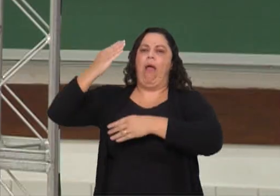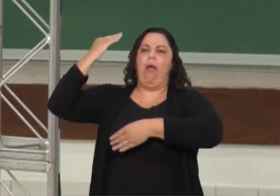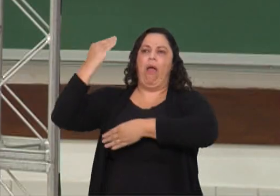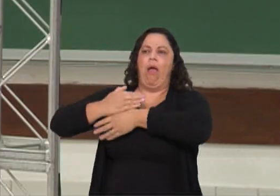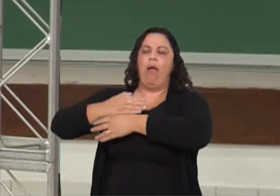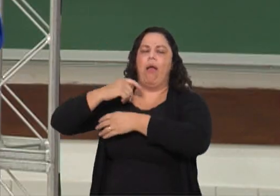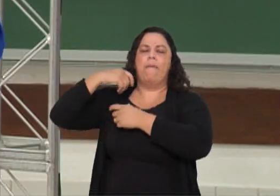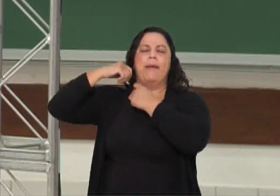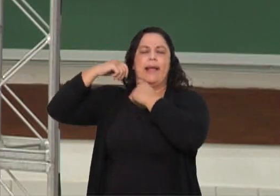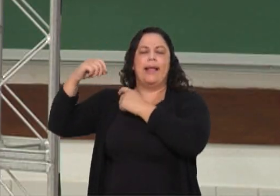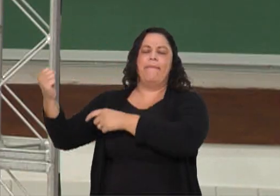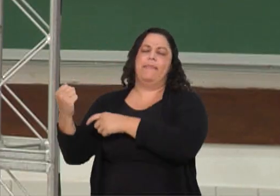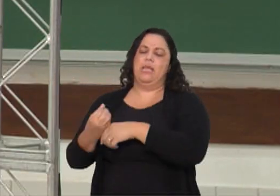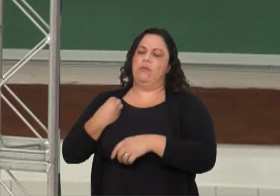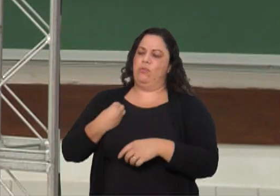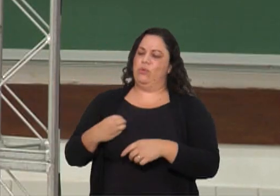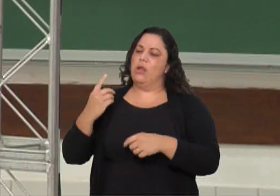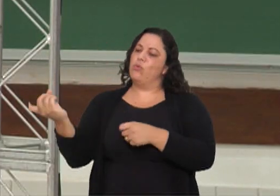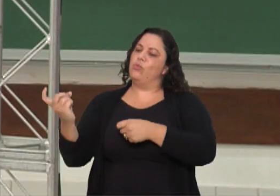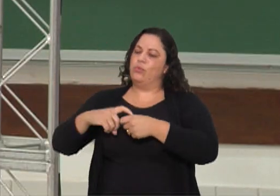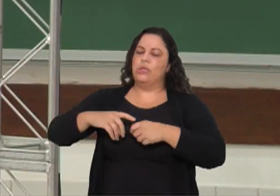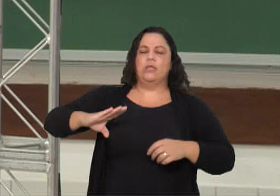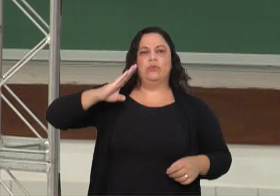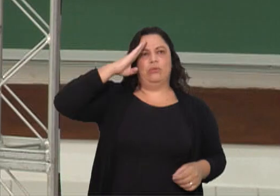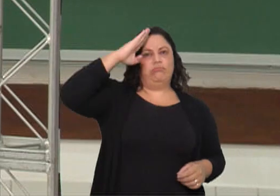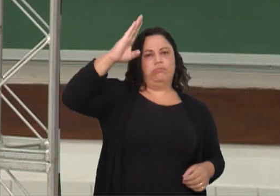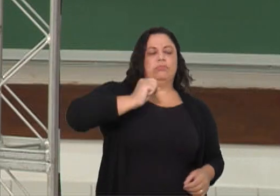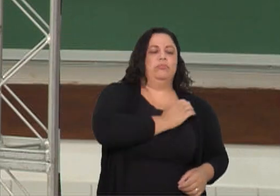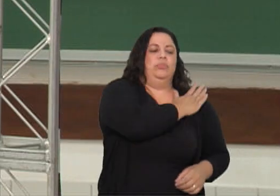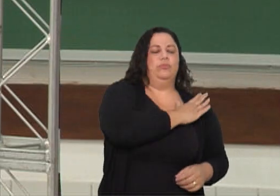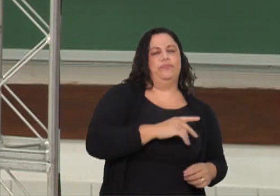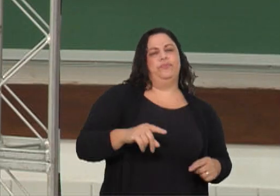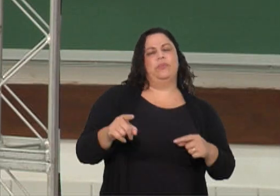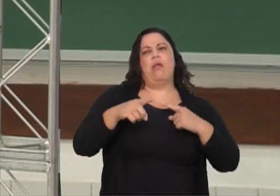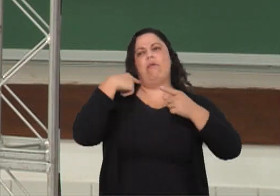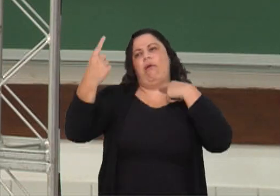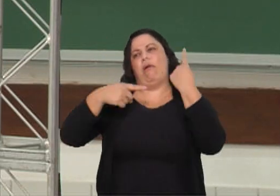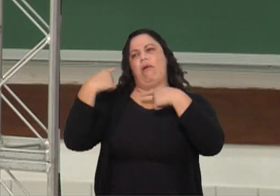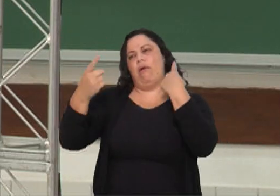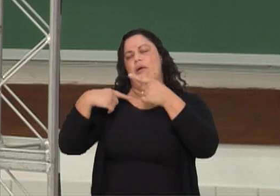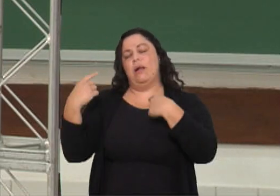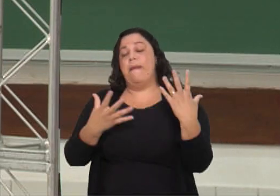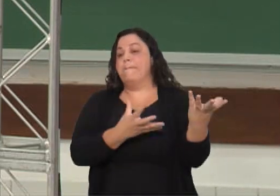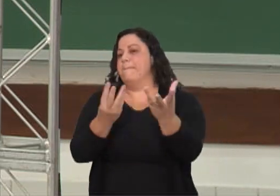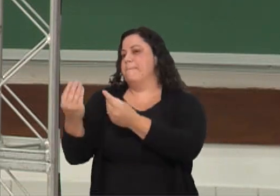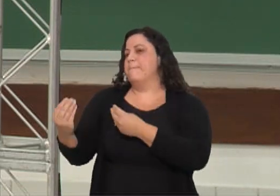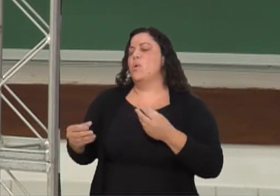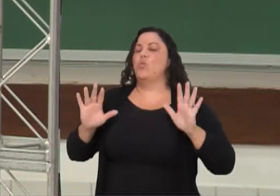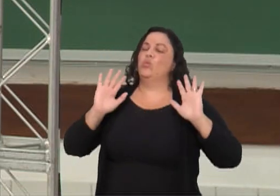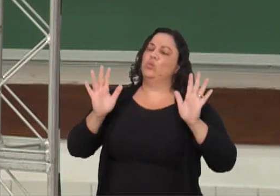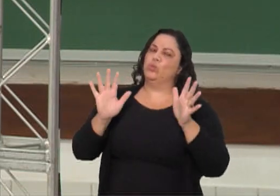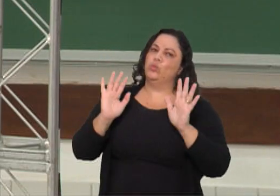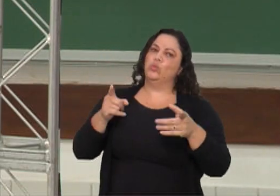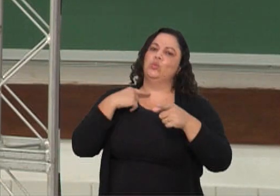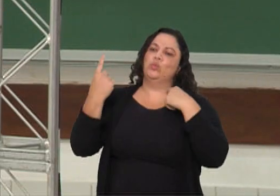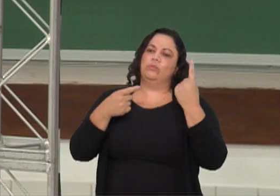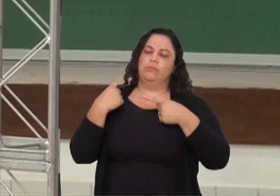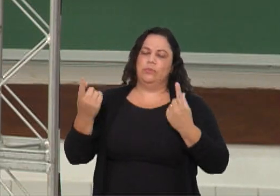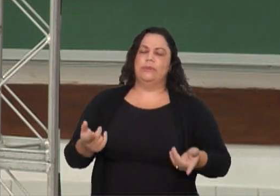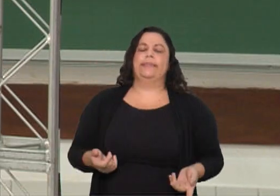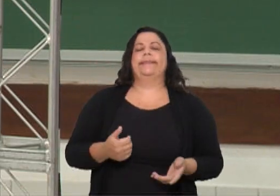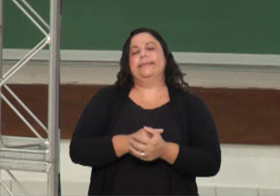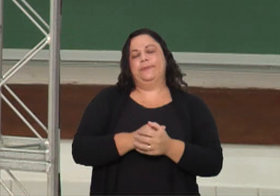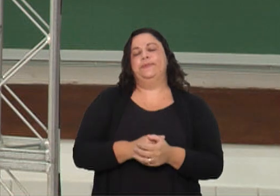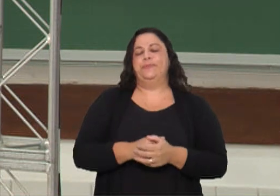se voltasse com vida, já se tornava guerreiro, porque muitos jovens acabavam sempre morrendo nesse ritual de passagem, porque os Ilotas estavam preparados, né? Não iam deixar ali